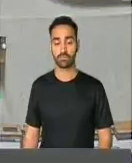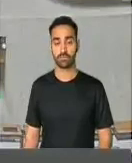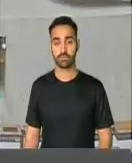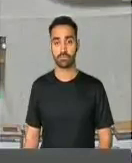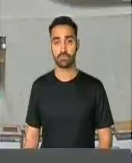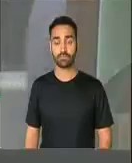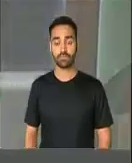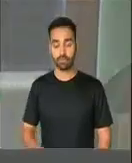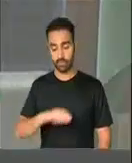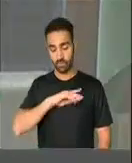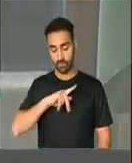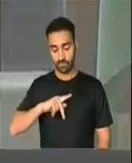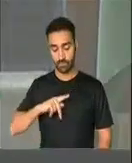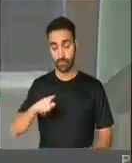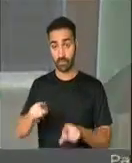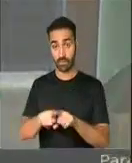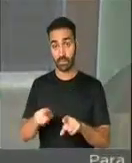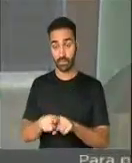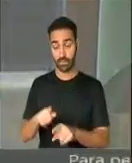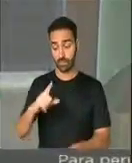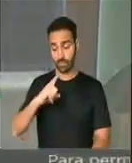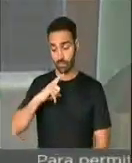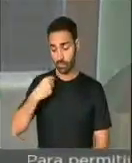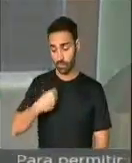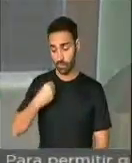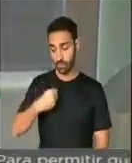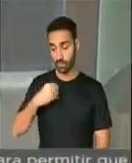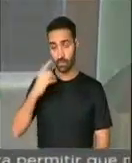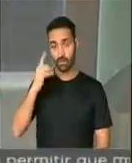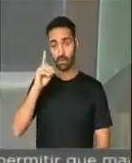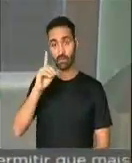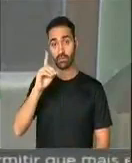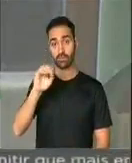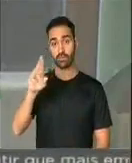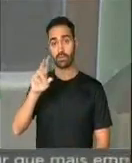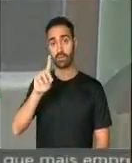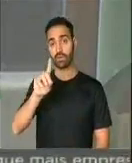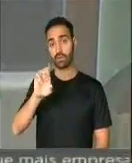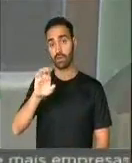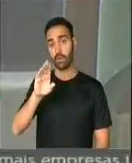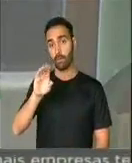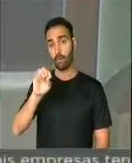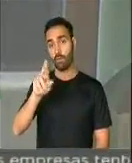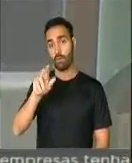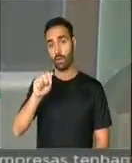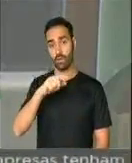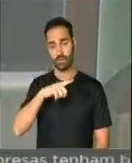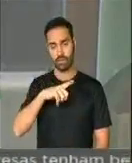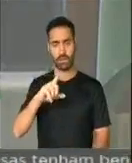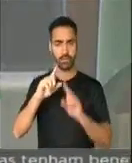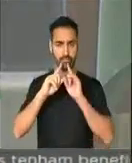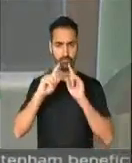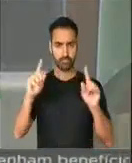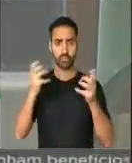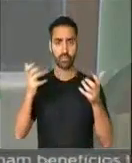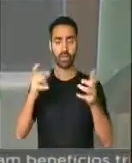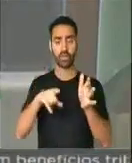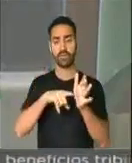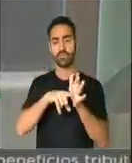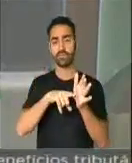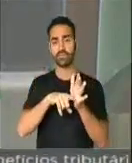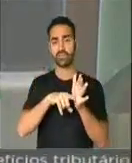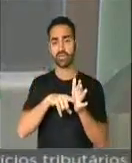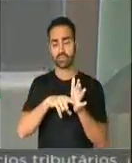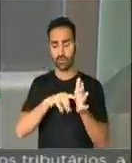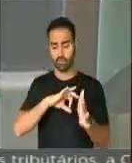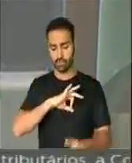O Ministério Público, inclusive com a presença da doutora Débora Duprat, reivindicam uma investigação paralela da Polícia